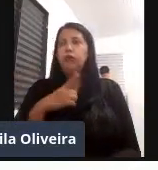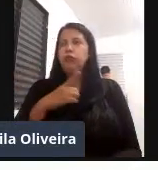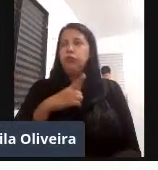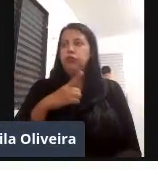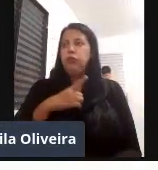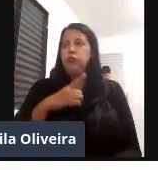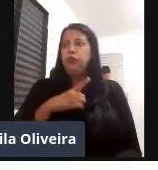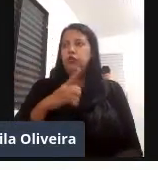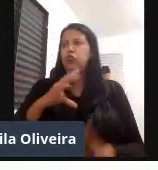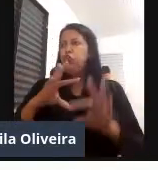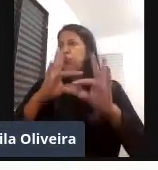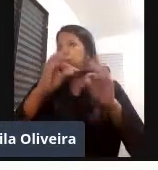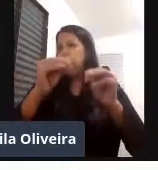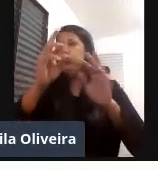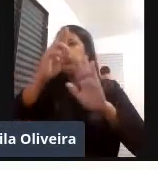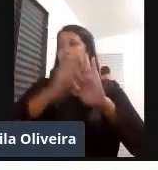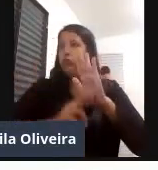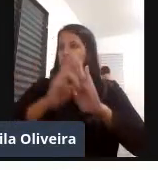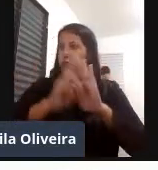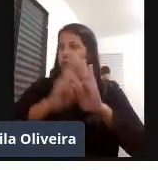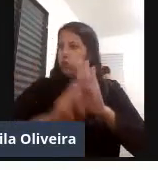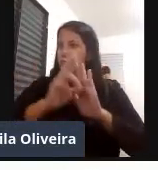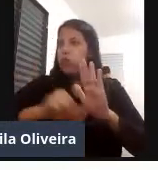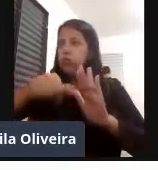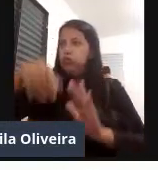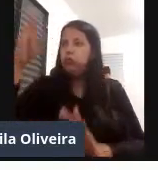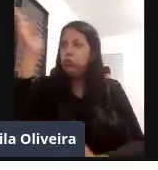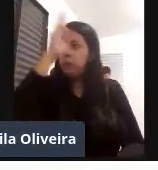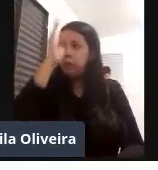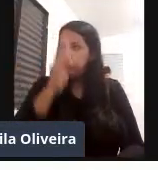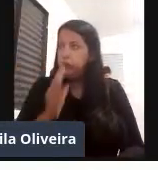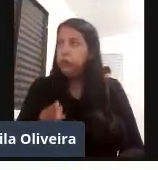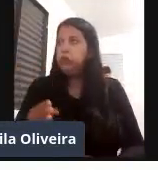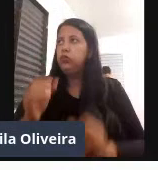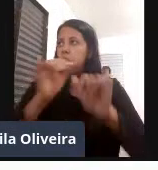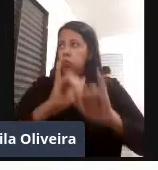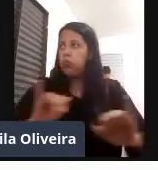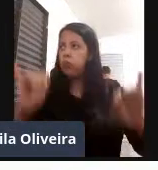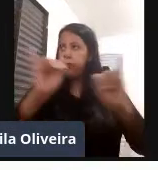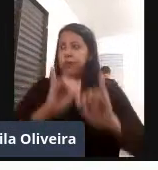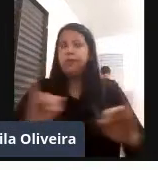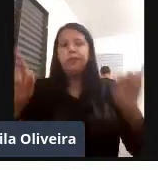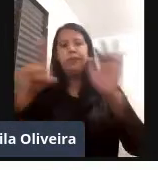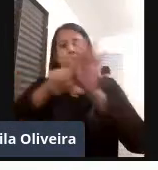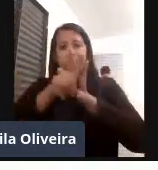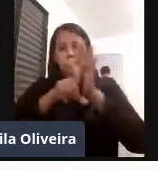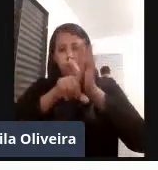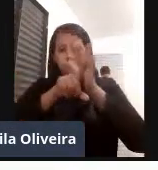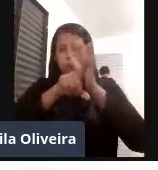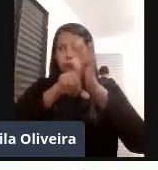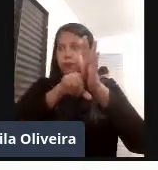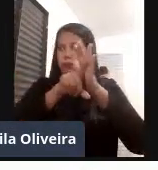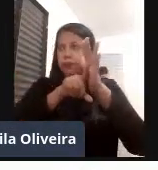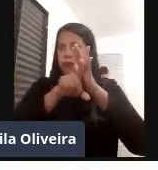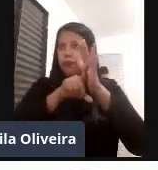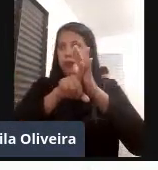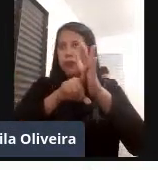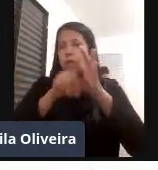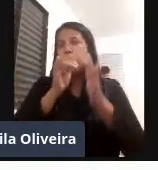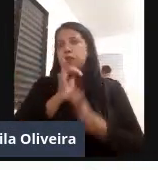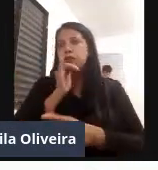e dissertações que são publicadas no Brasil, que são pesquisadas assim, nos programas de pós-graduação, elas